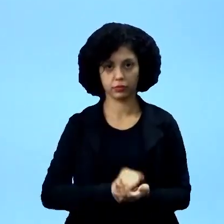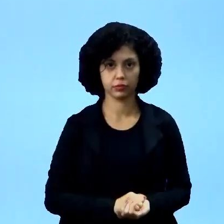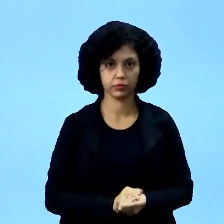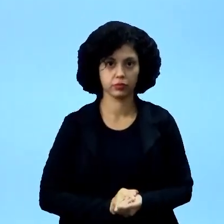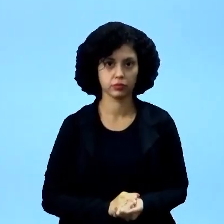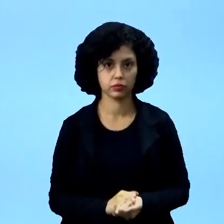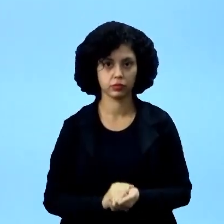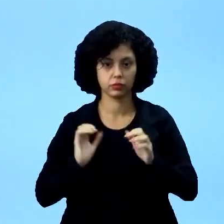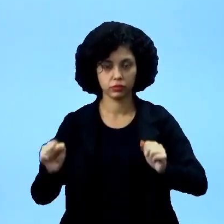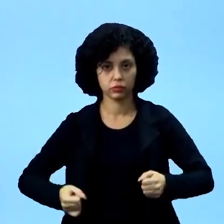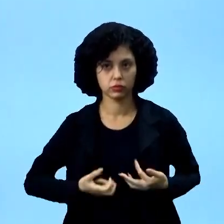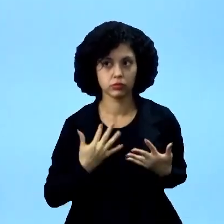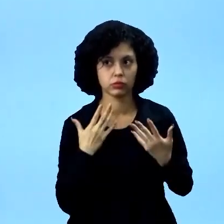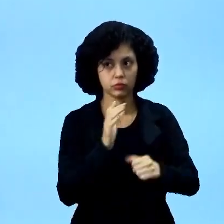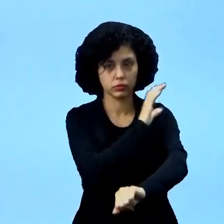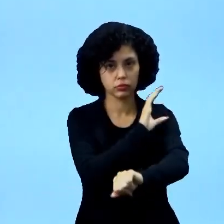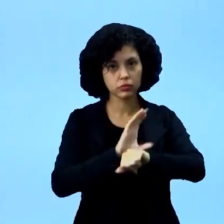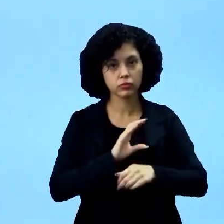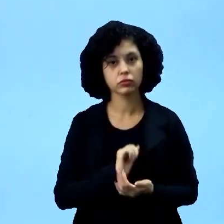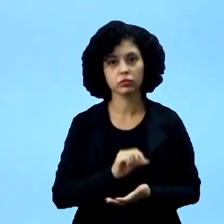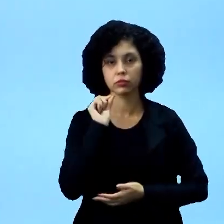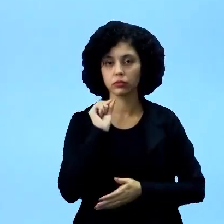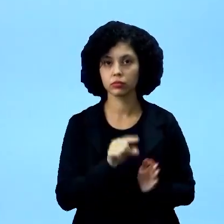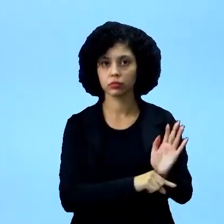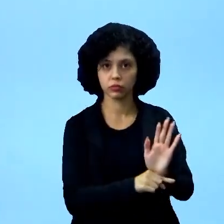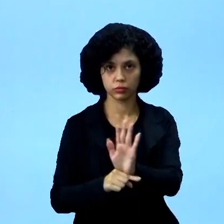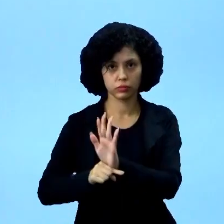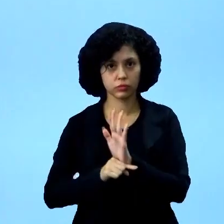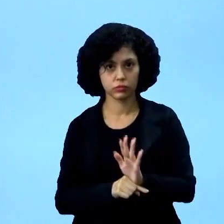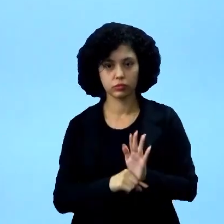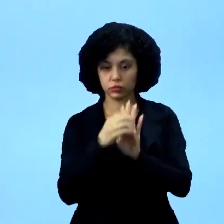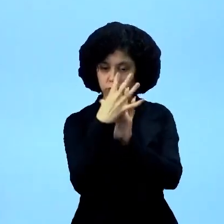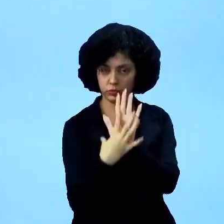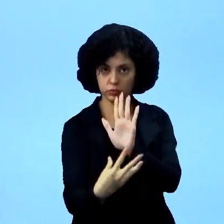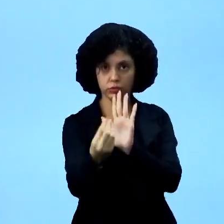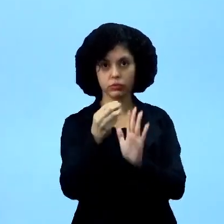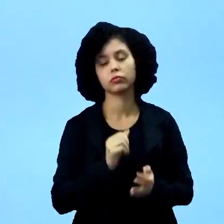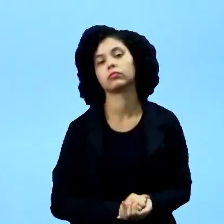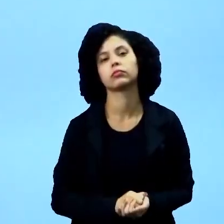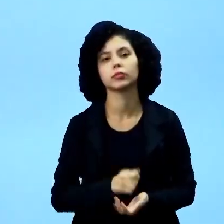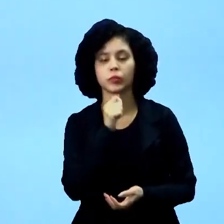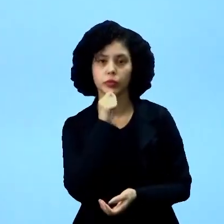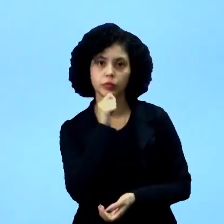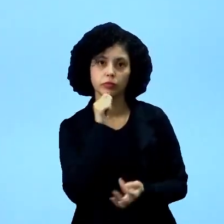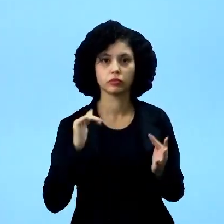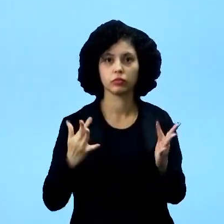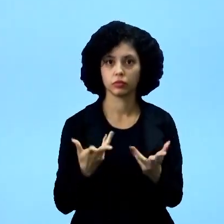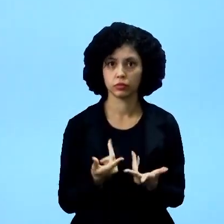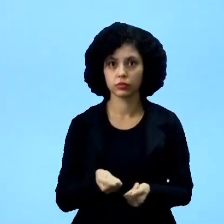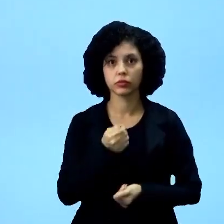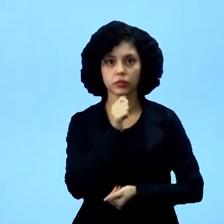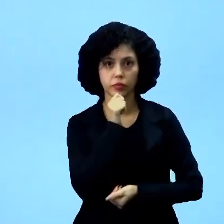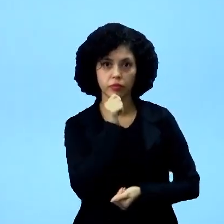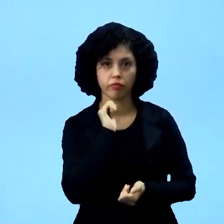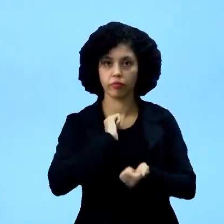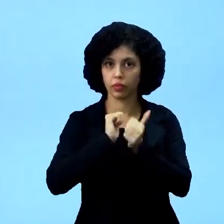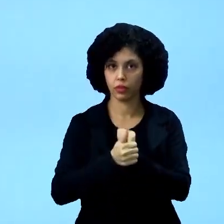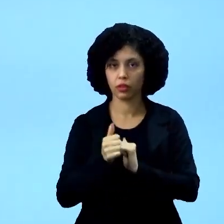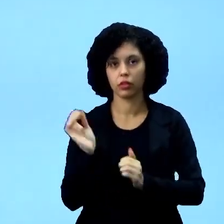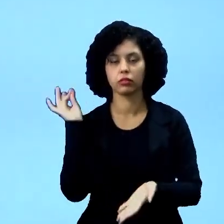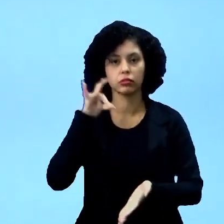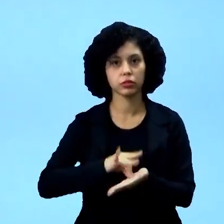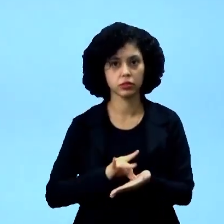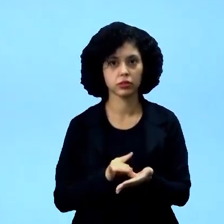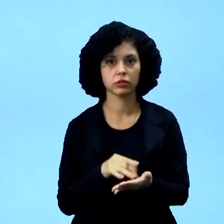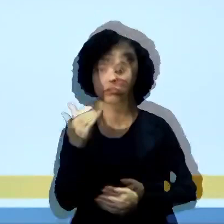que é essa manifestação cultural, ele é repassado, replicado, mas sempre adaptado e adequado para a realidade